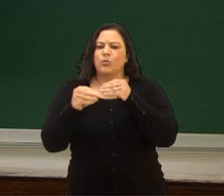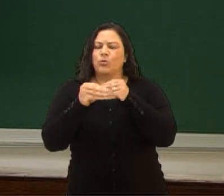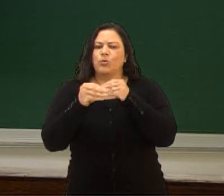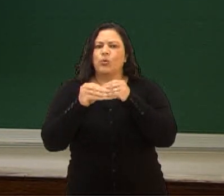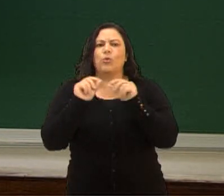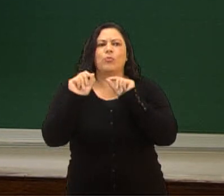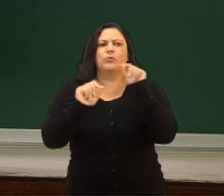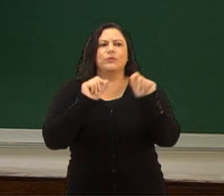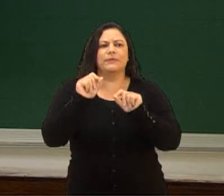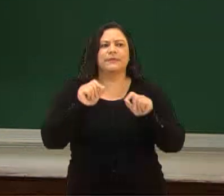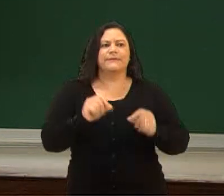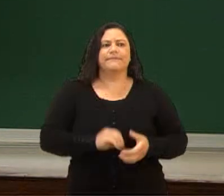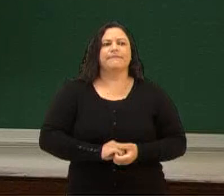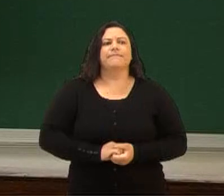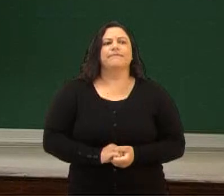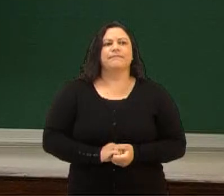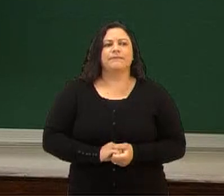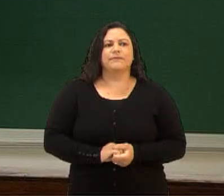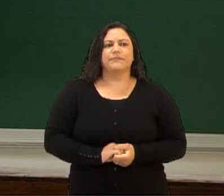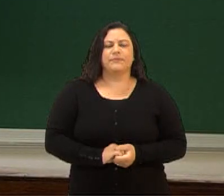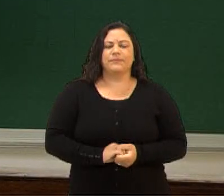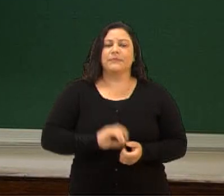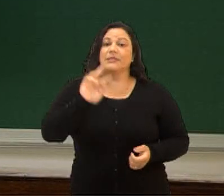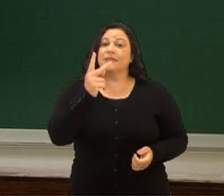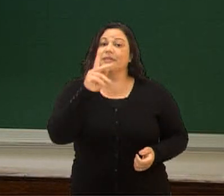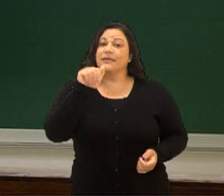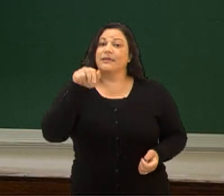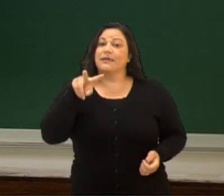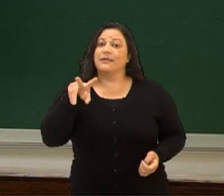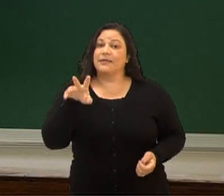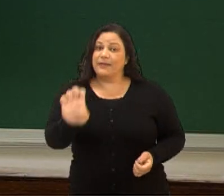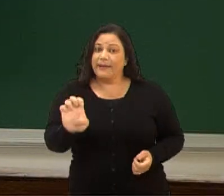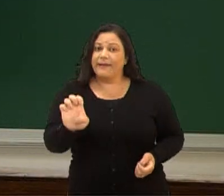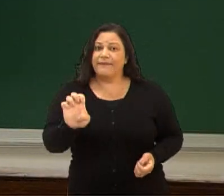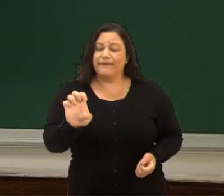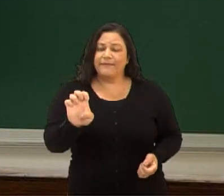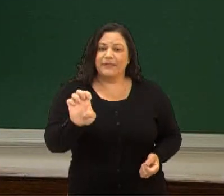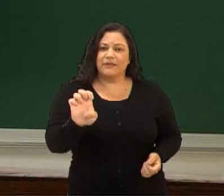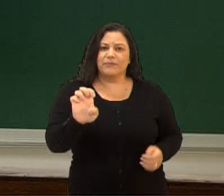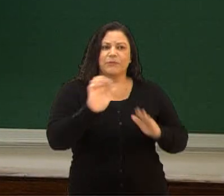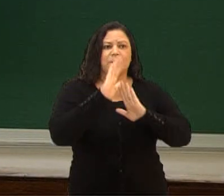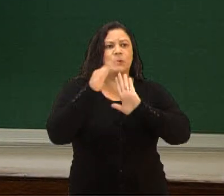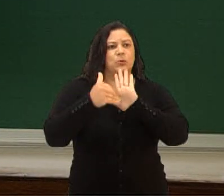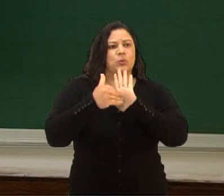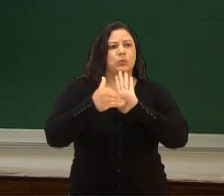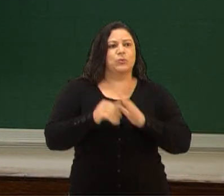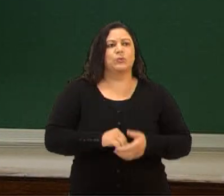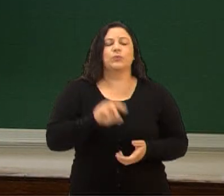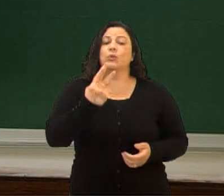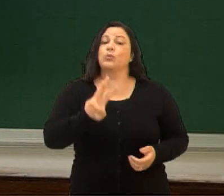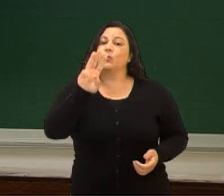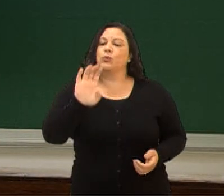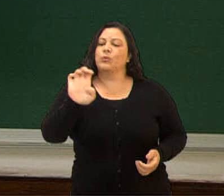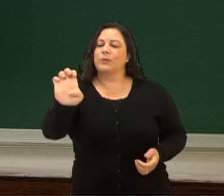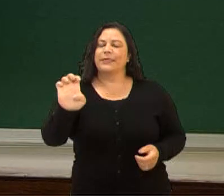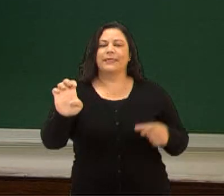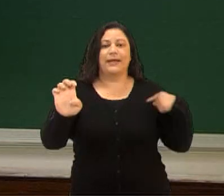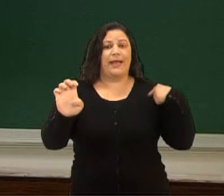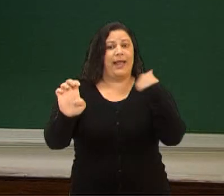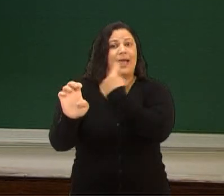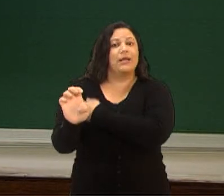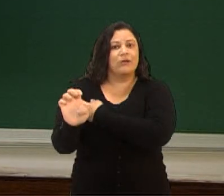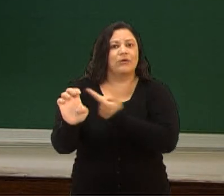he, she e it. Para as outras pessoas todas, nós usamos have. Então, se eu tenho aqui, ó, we, nós, eu uso